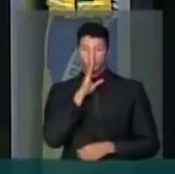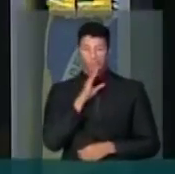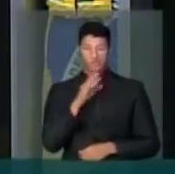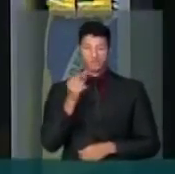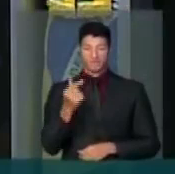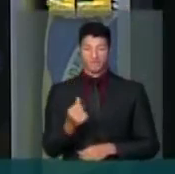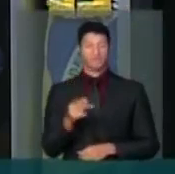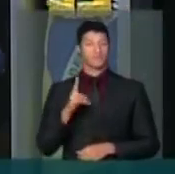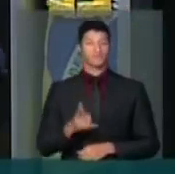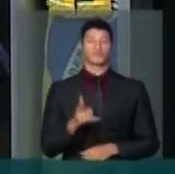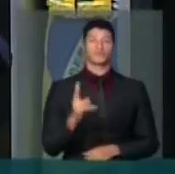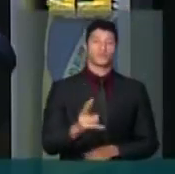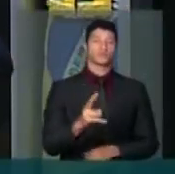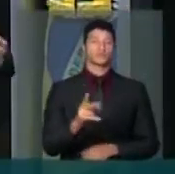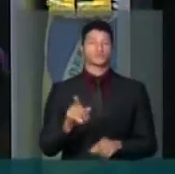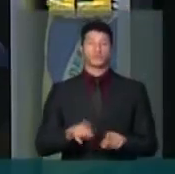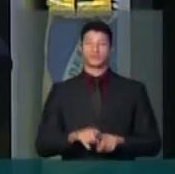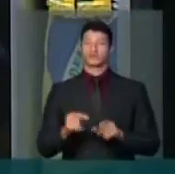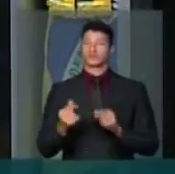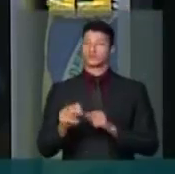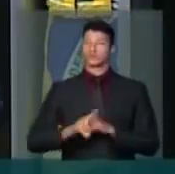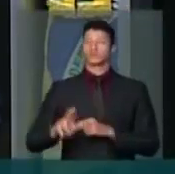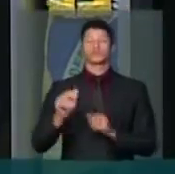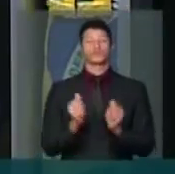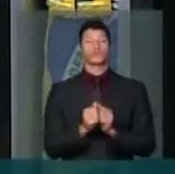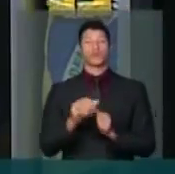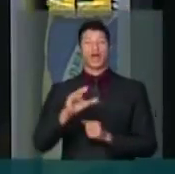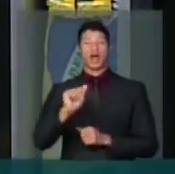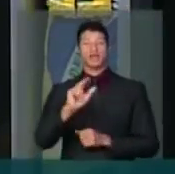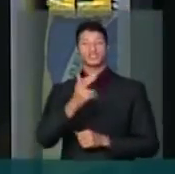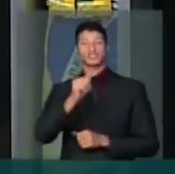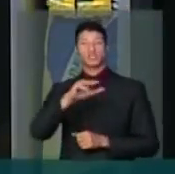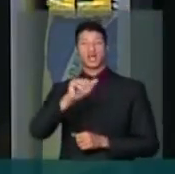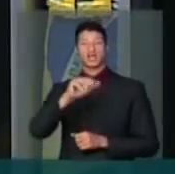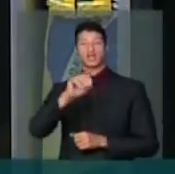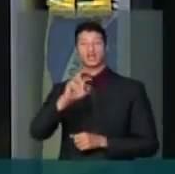o dinheiro continuará sendo gasto com os achacadores e